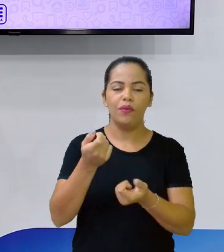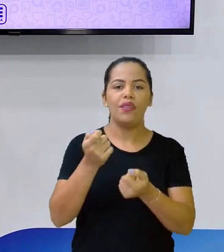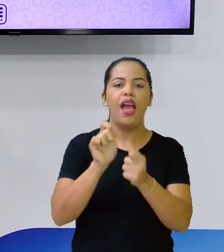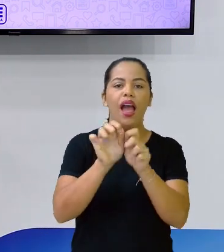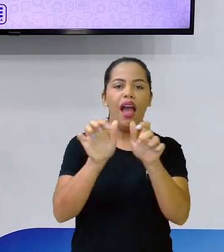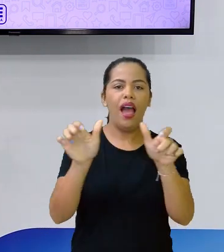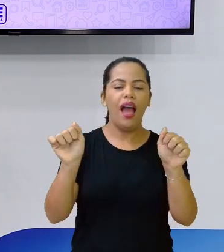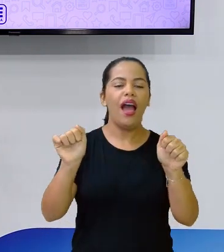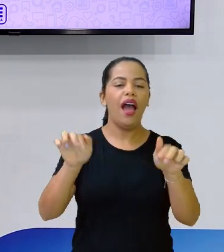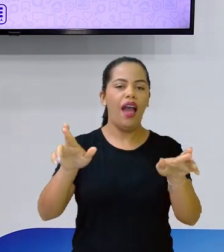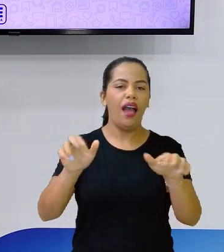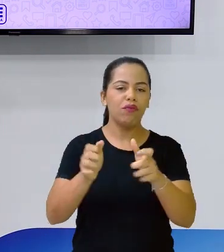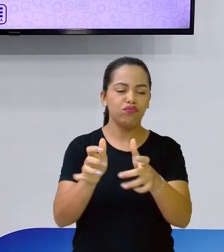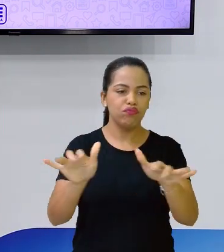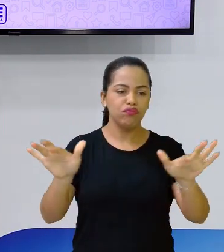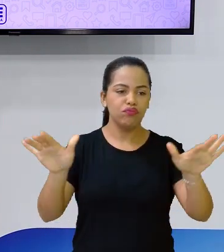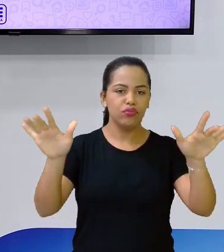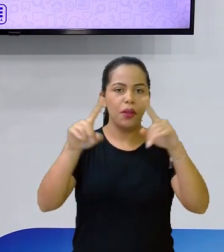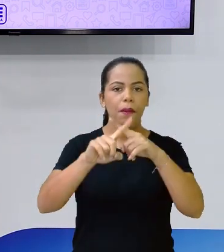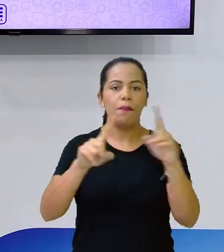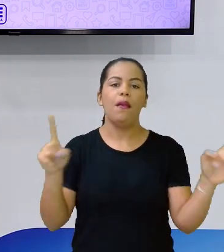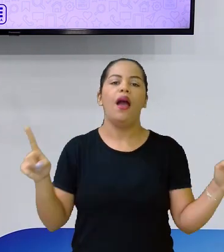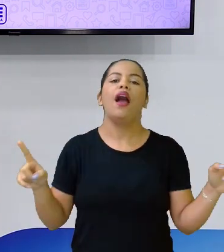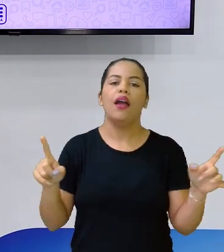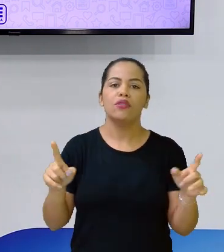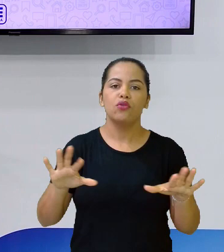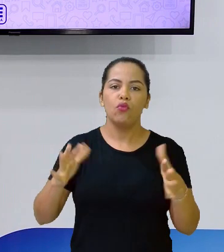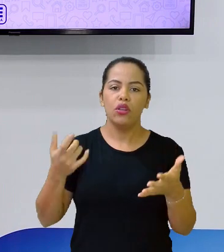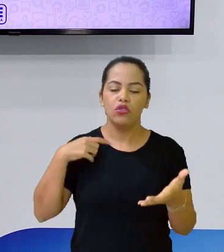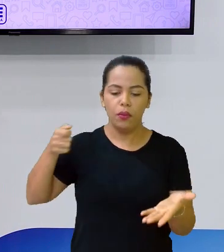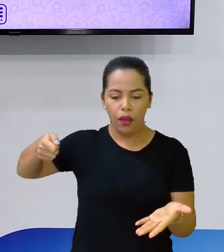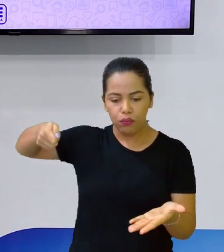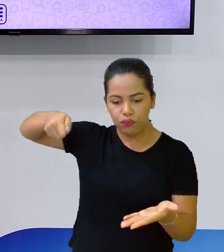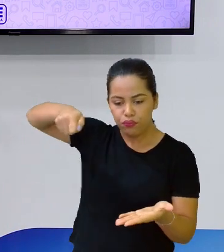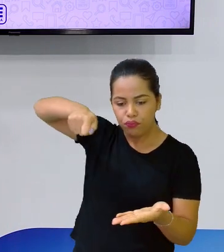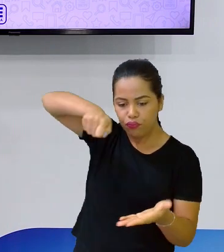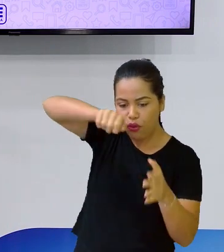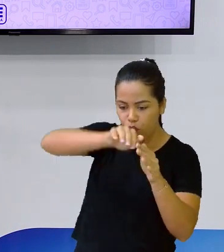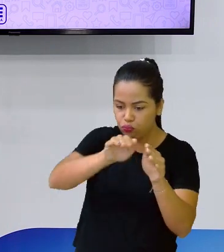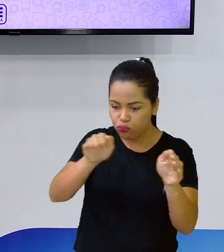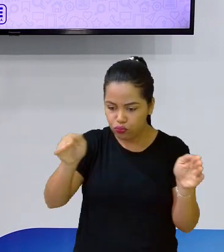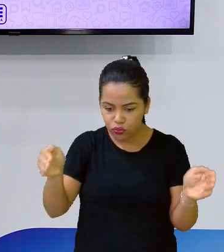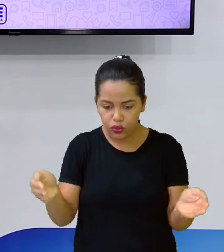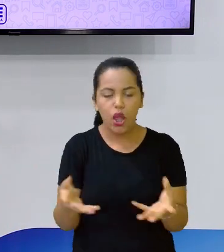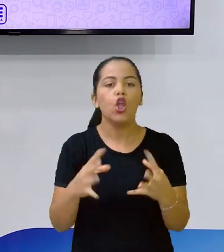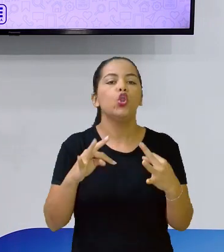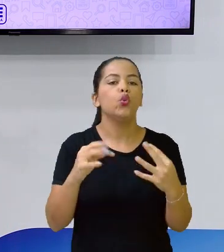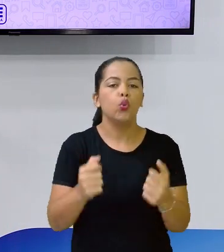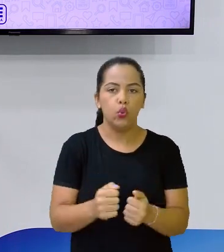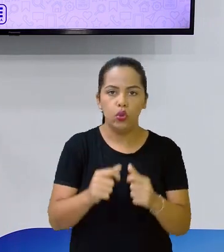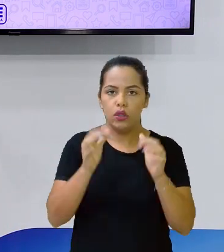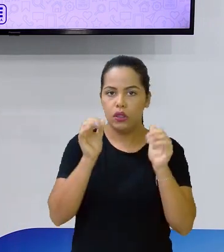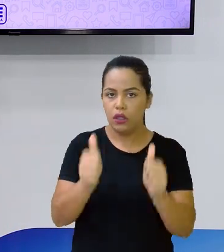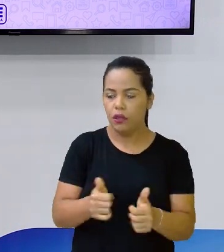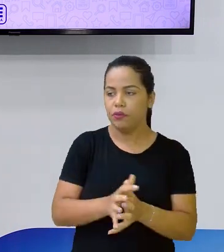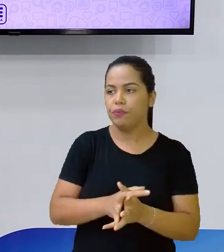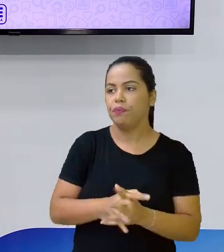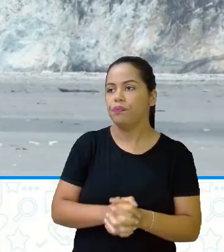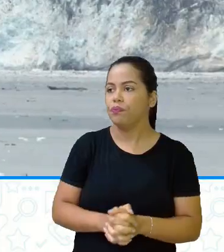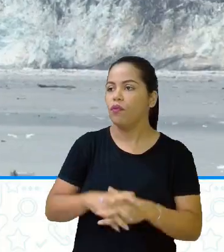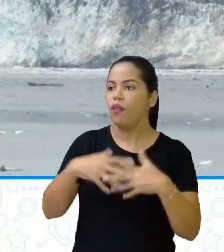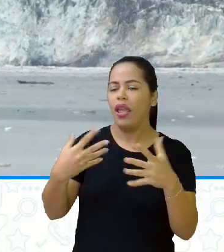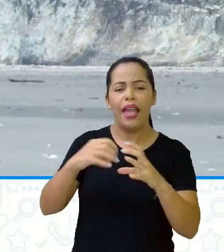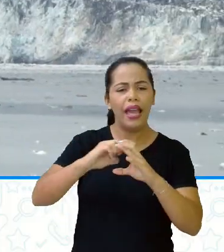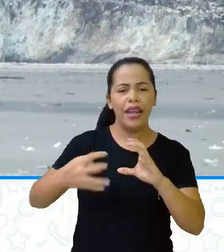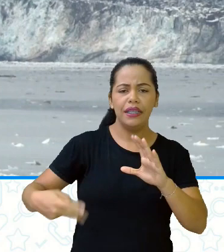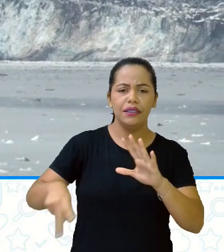ali daquele espaço, mas a água, ó, preenche tudo. Isso é uma característica dela no seu estado líquido, tá bom? Agora, a